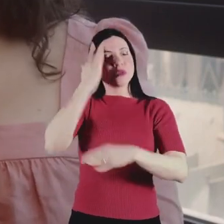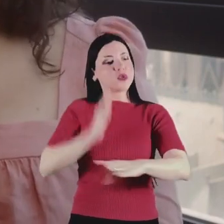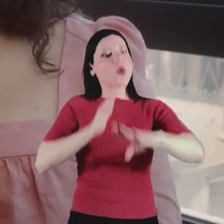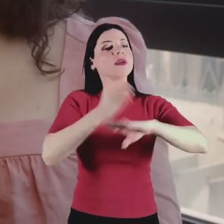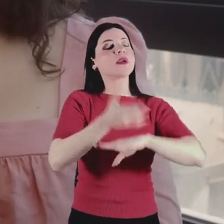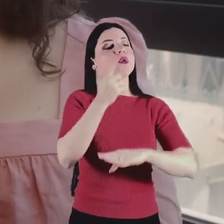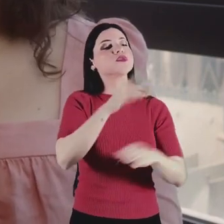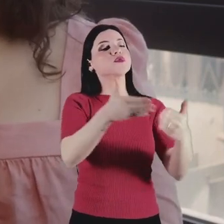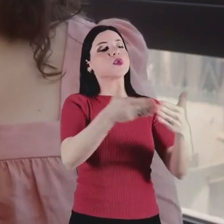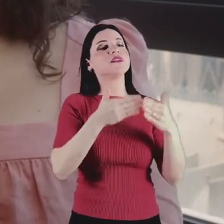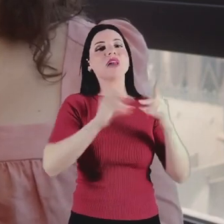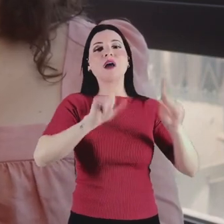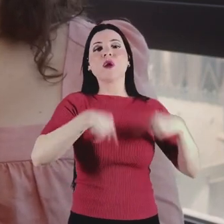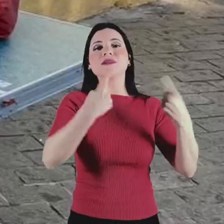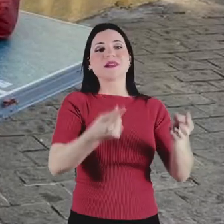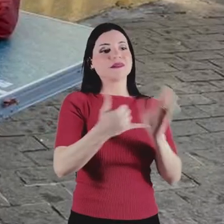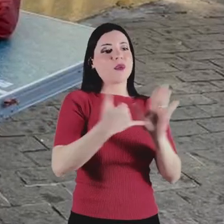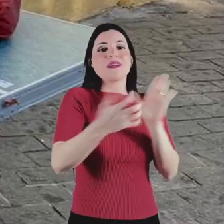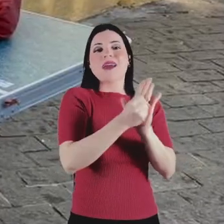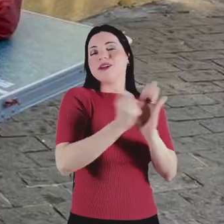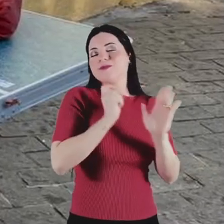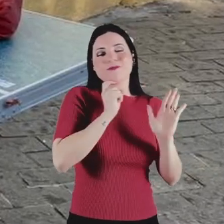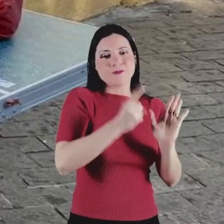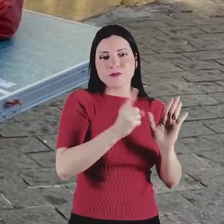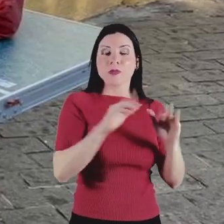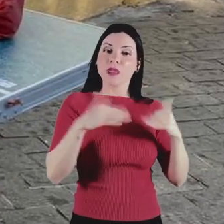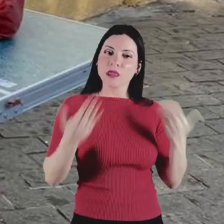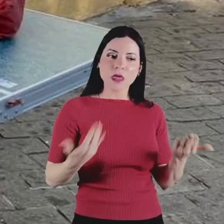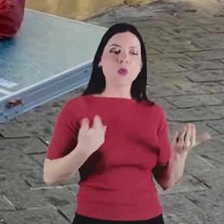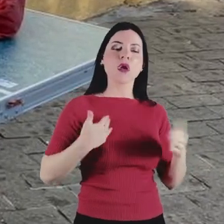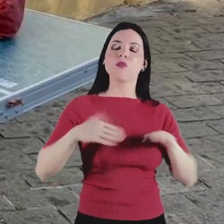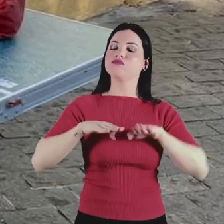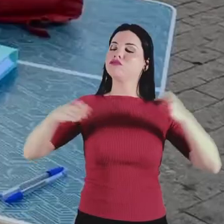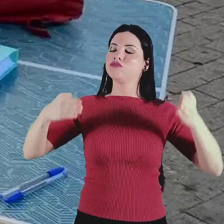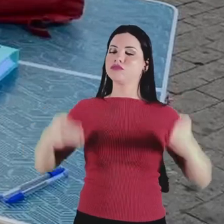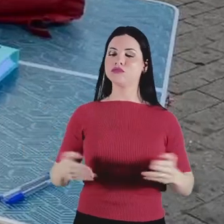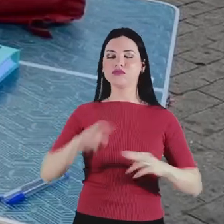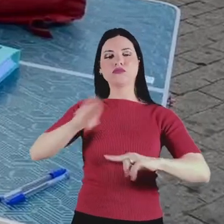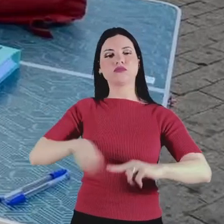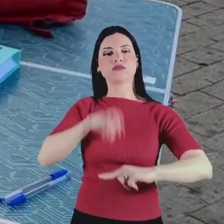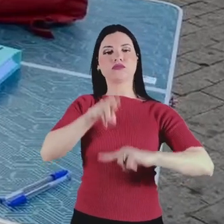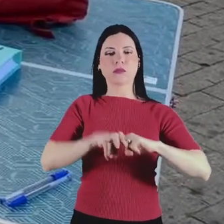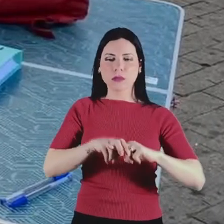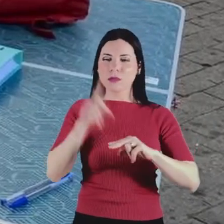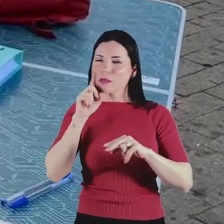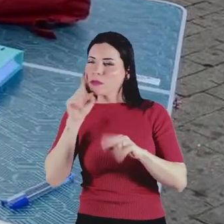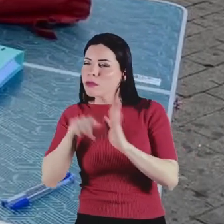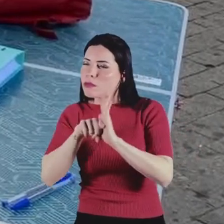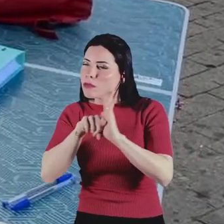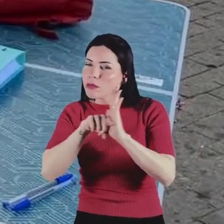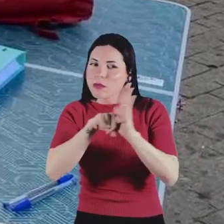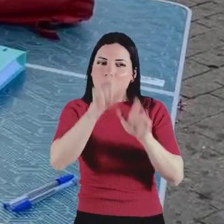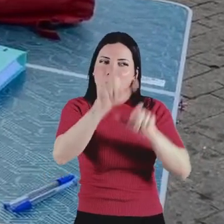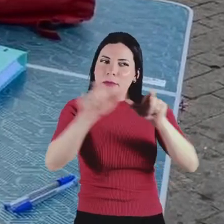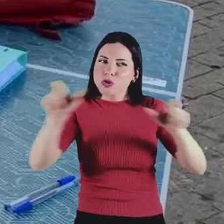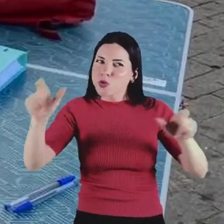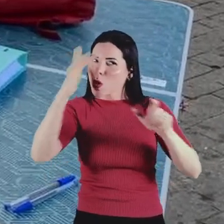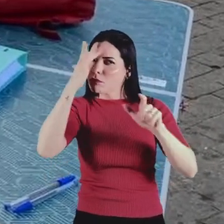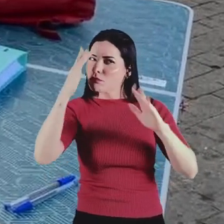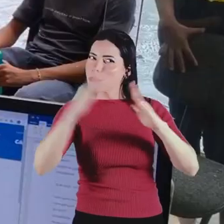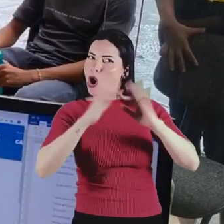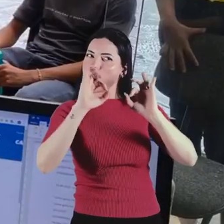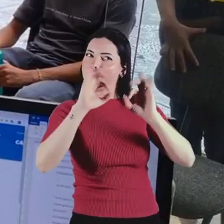solicitarem uma atualização cadastral, por exemplo. E eu fazia, então, toda a triagem, né, para verificar se, de fato, a pessoa era uma pessoa em situação de rua. E